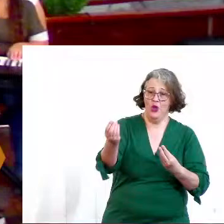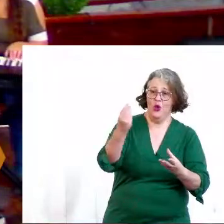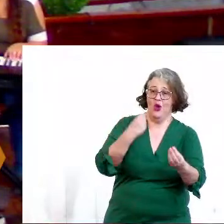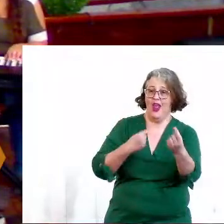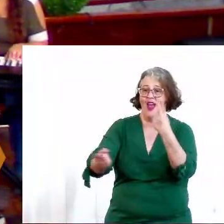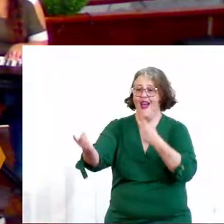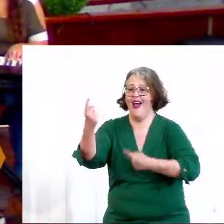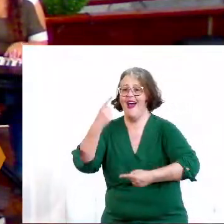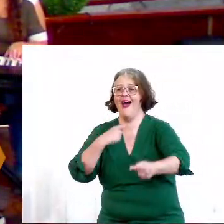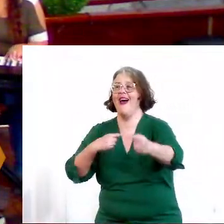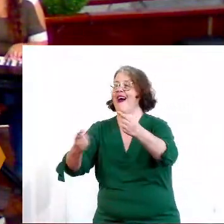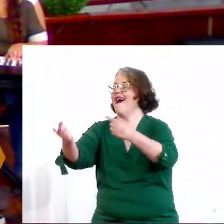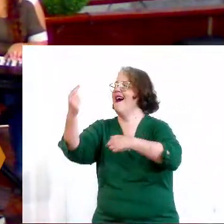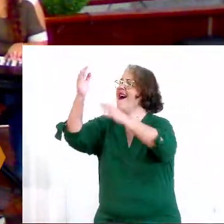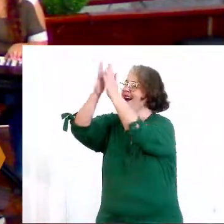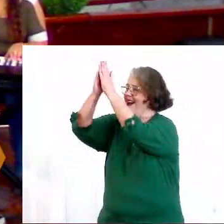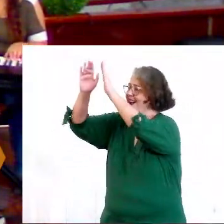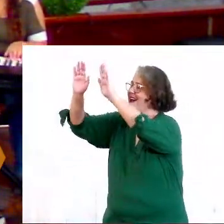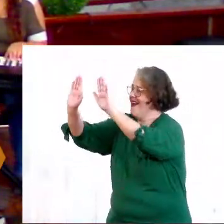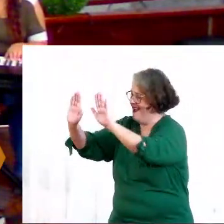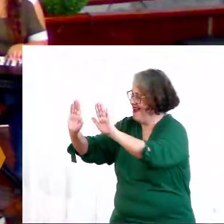te